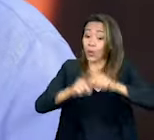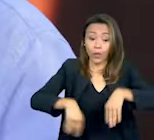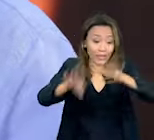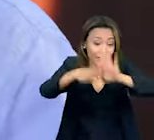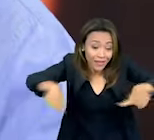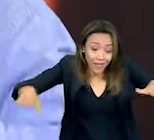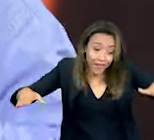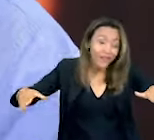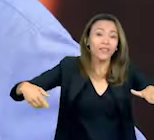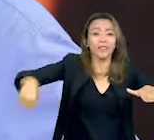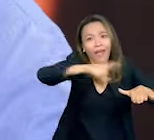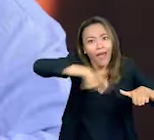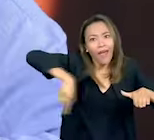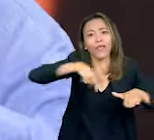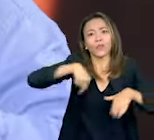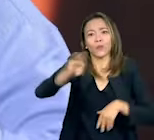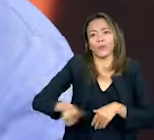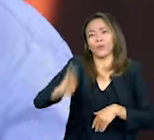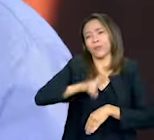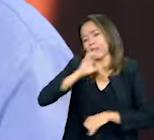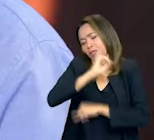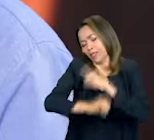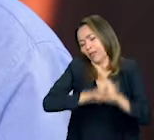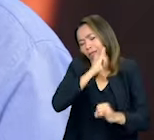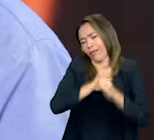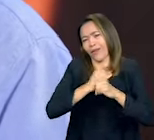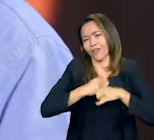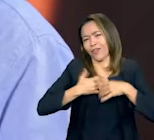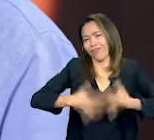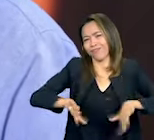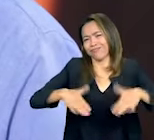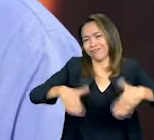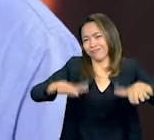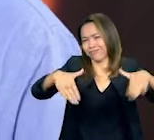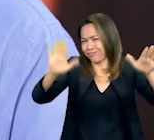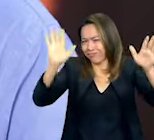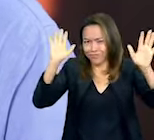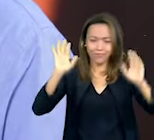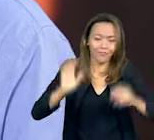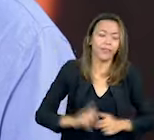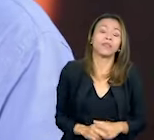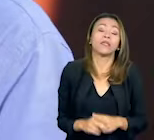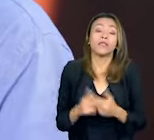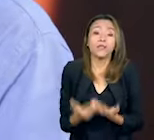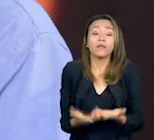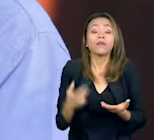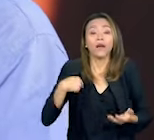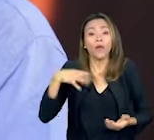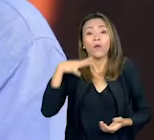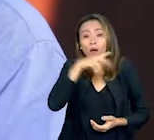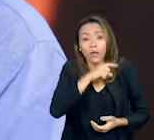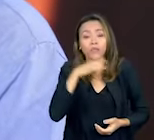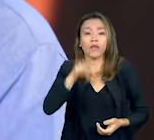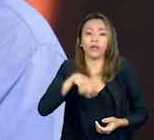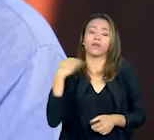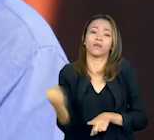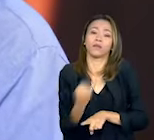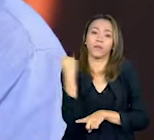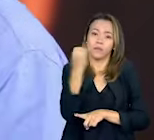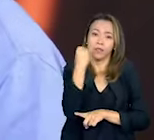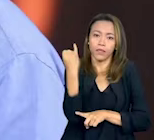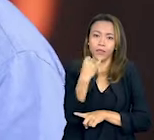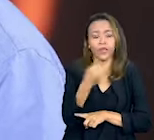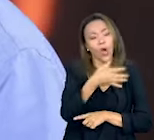altamente conectada com Wi-Fi e tudo mais que for necessário. Então, eu acho que é importante a gente ouvir esses